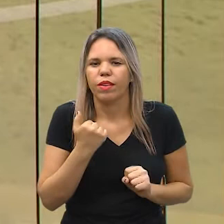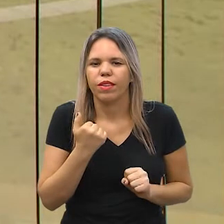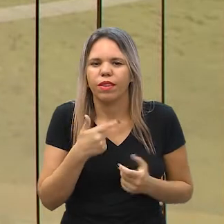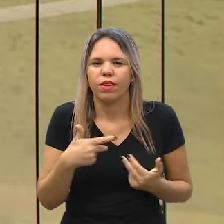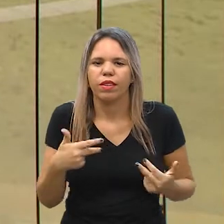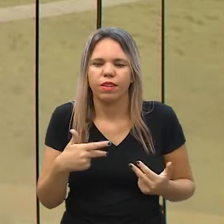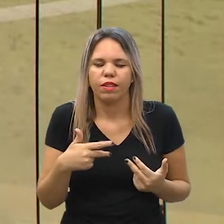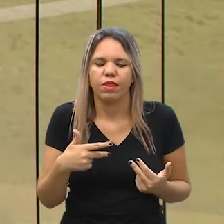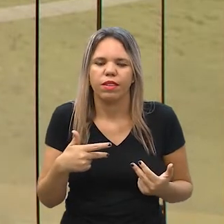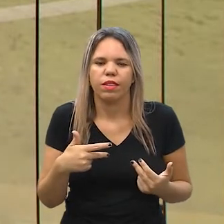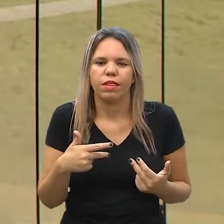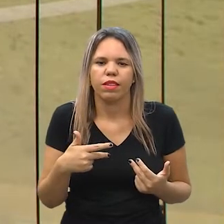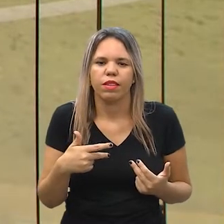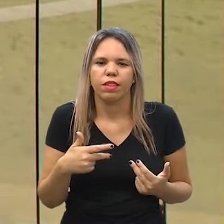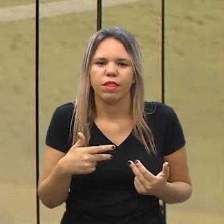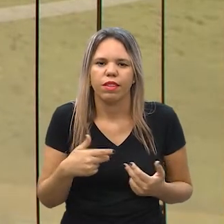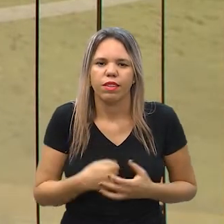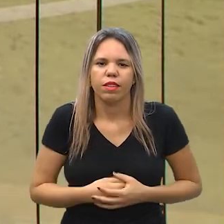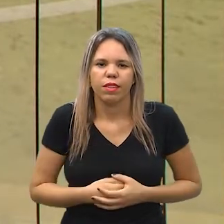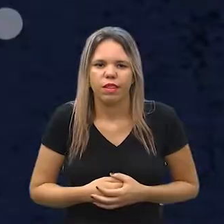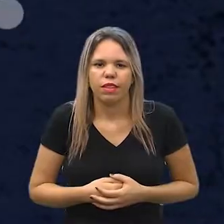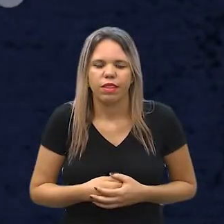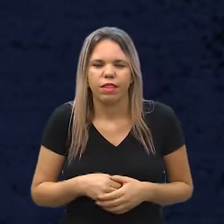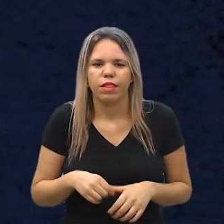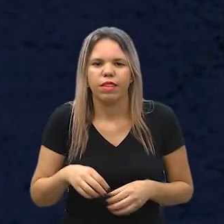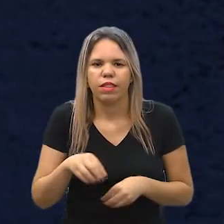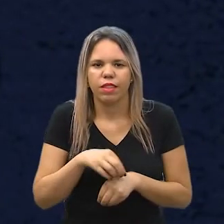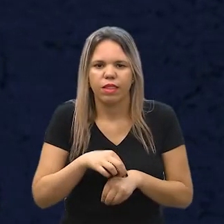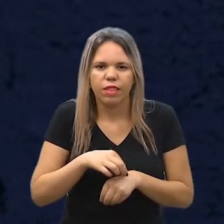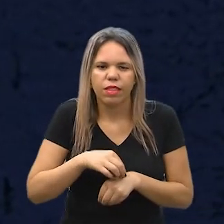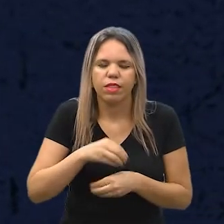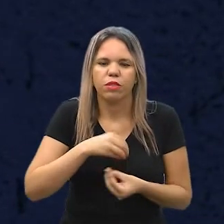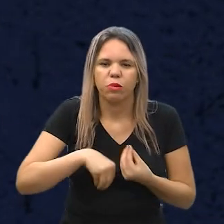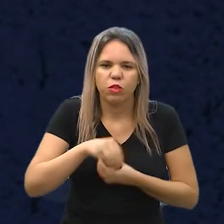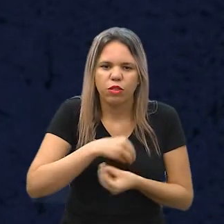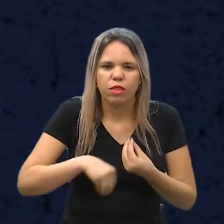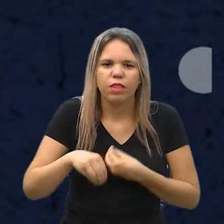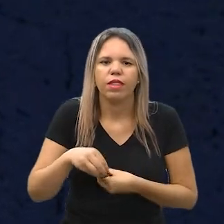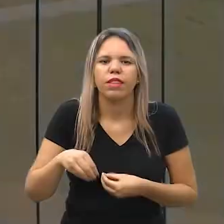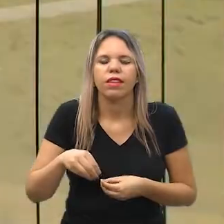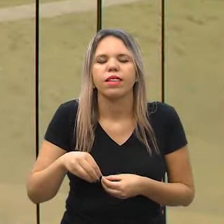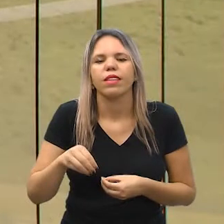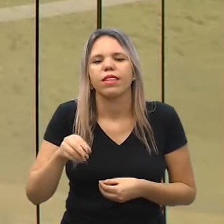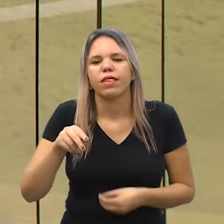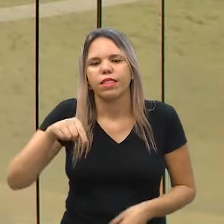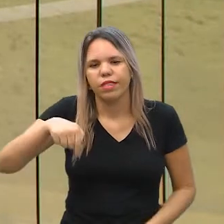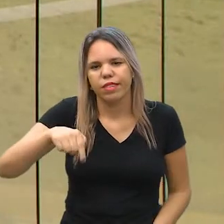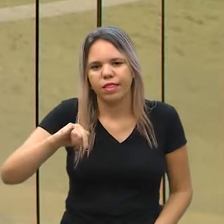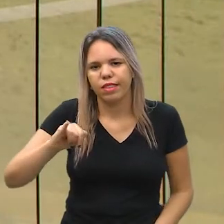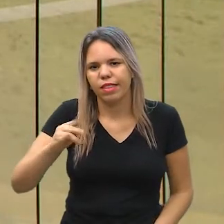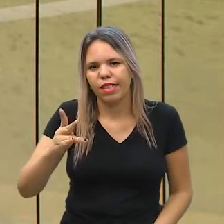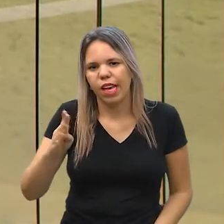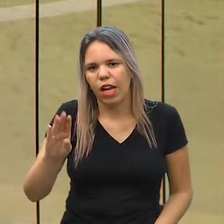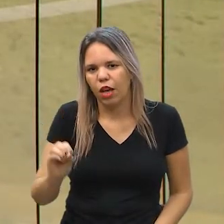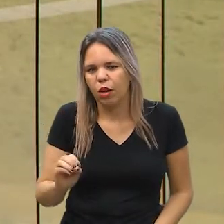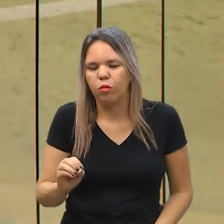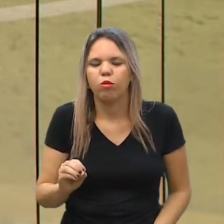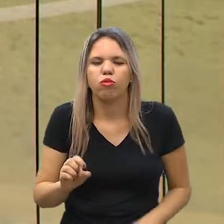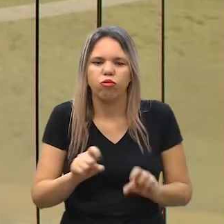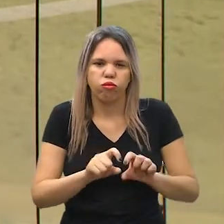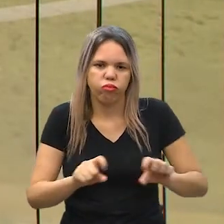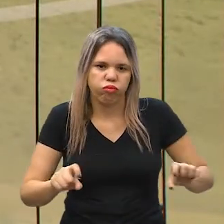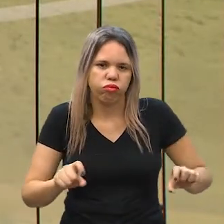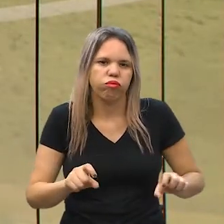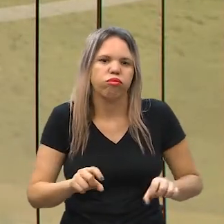coisa que é fora do normal para mim, é carne moída com quiabo. Se pediram uma carne moída com quiabo pra ele. Incrível, né? Boa.